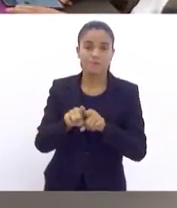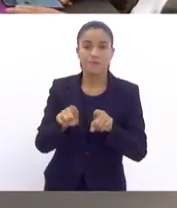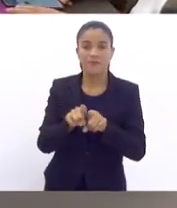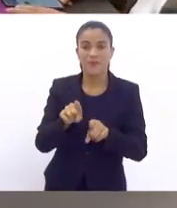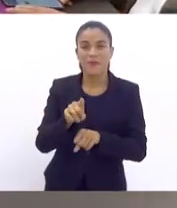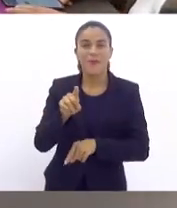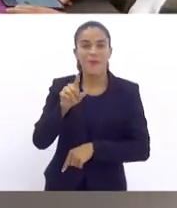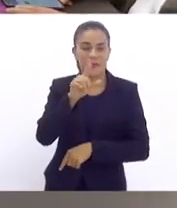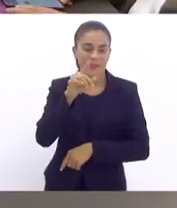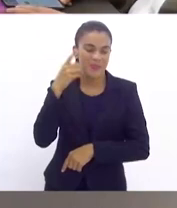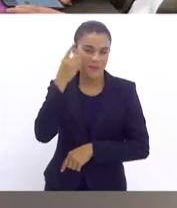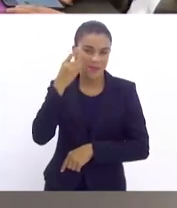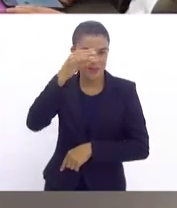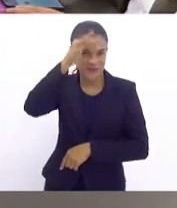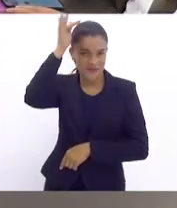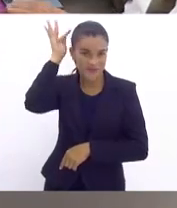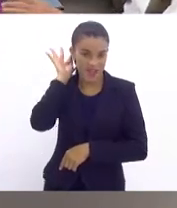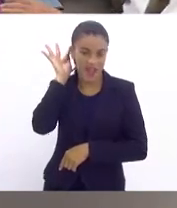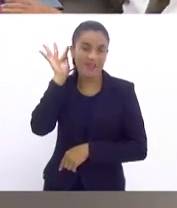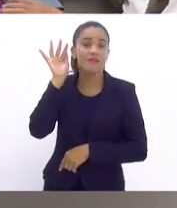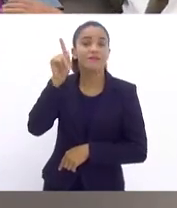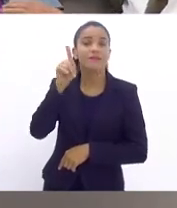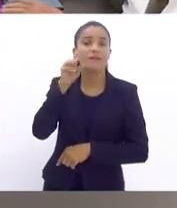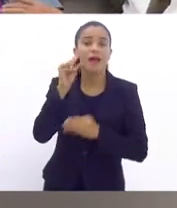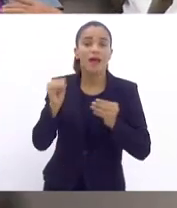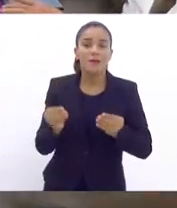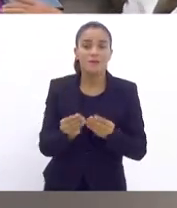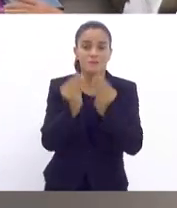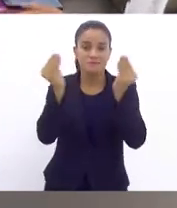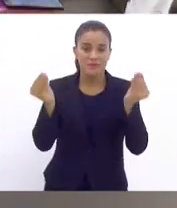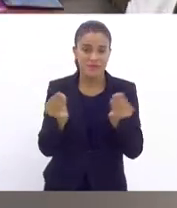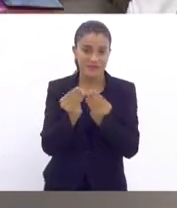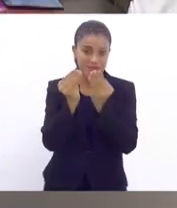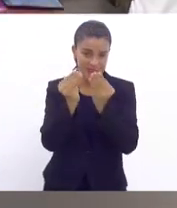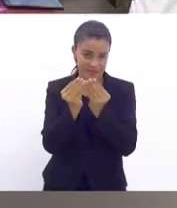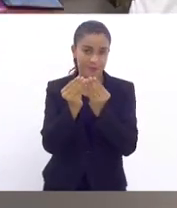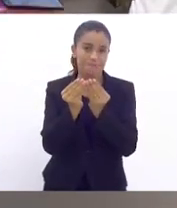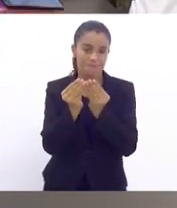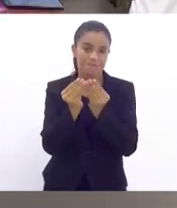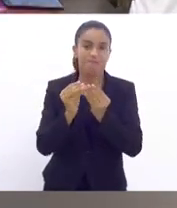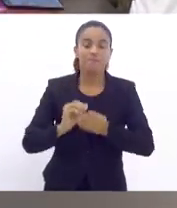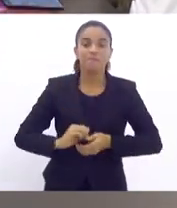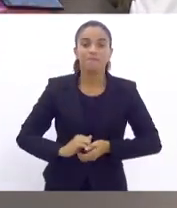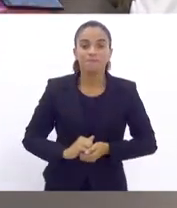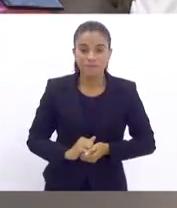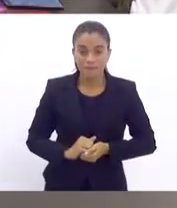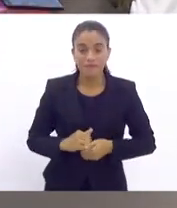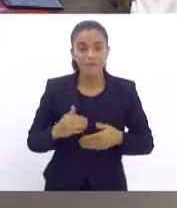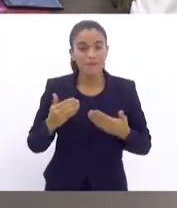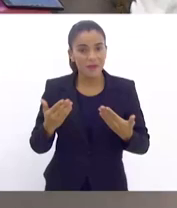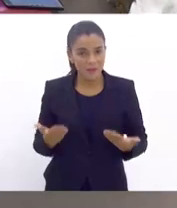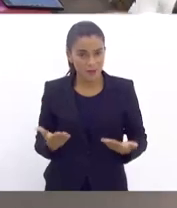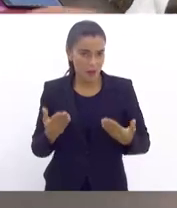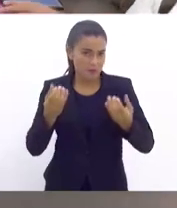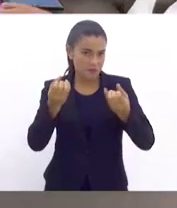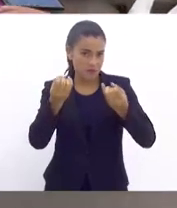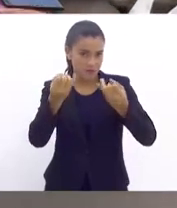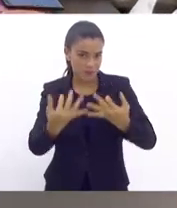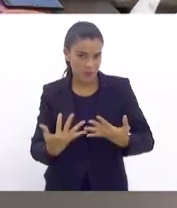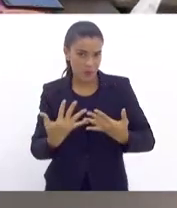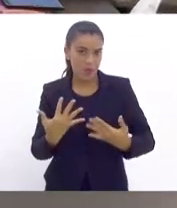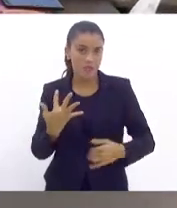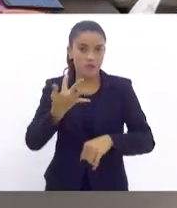aqui em cima com a presença hoje do nosso Cardeal do Arani então justificadas